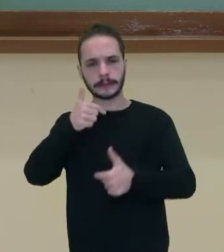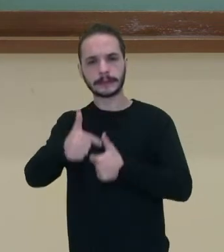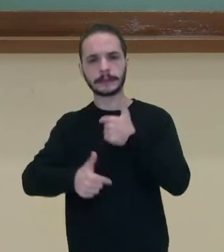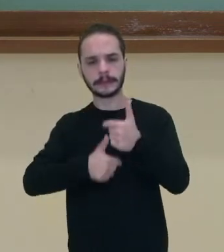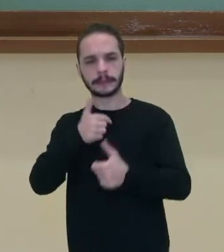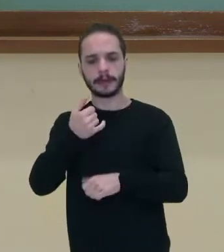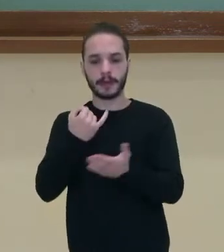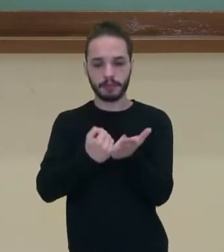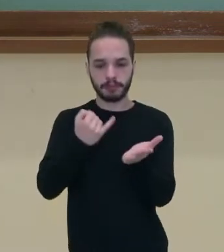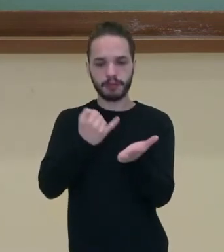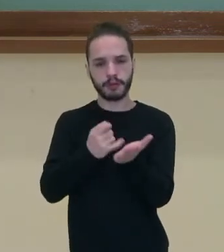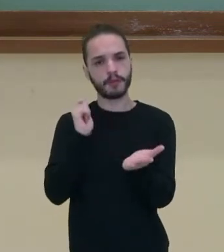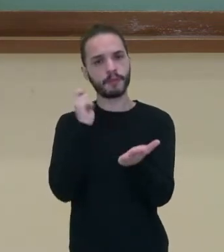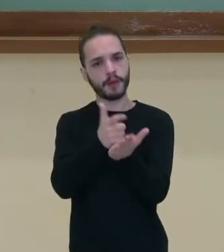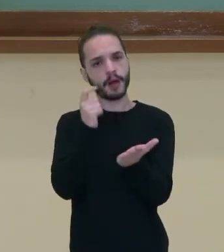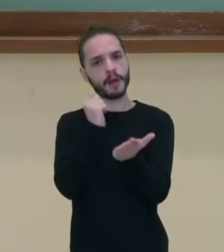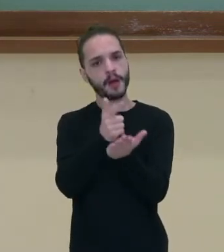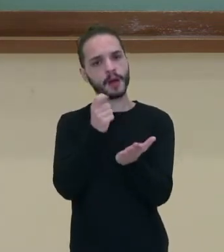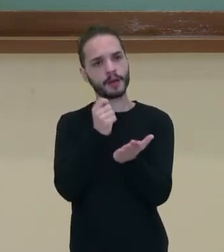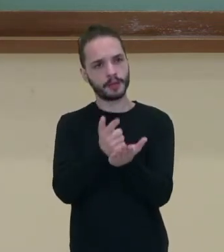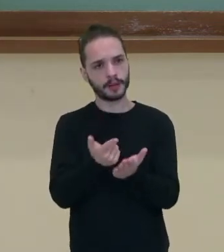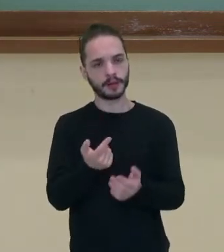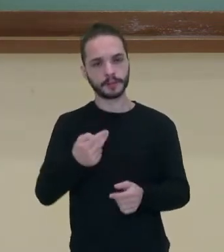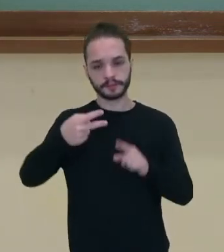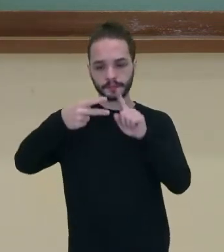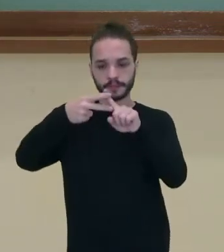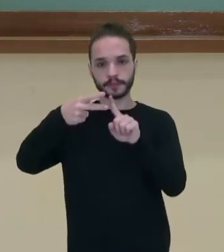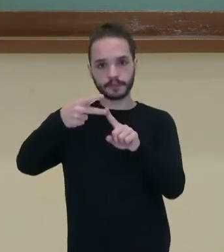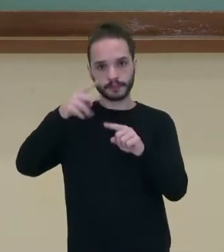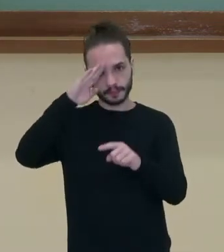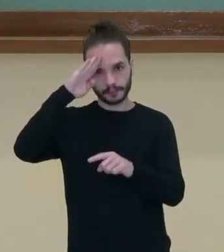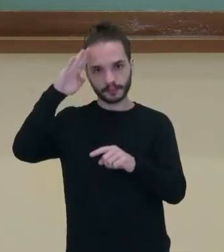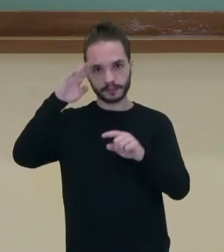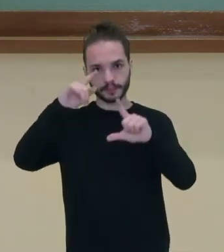impostos. Esses 2 estados, né, essas aqui, né,